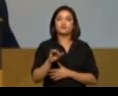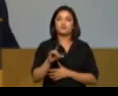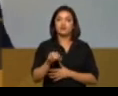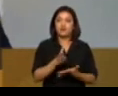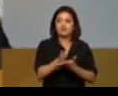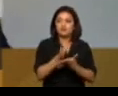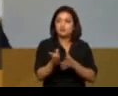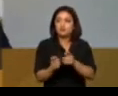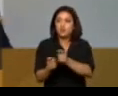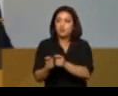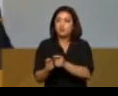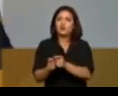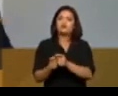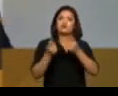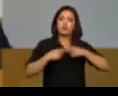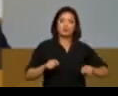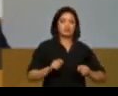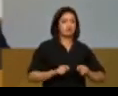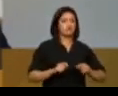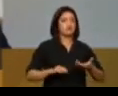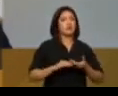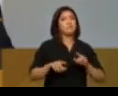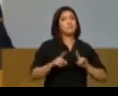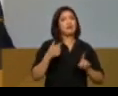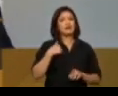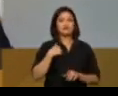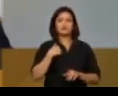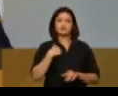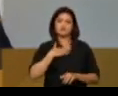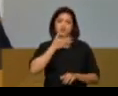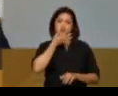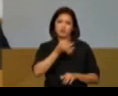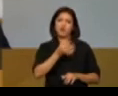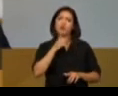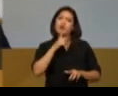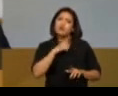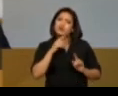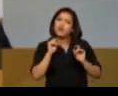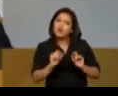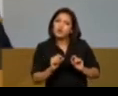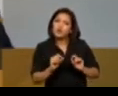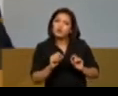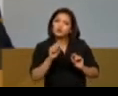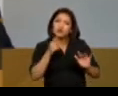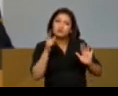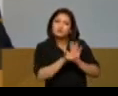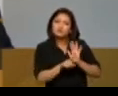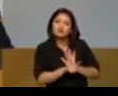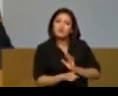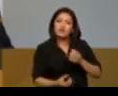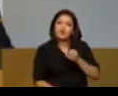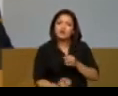tenho para mim, ao menos no exame perfunctório próprio desta fase processual, que a criação